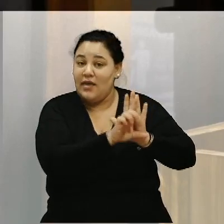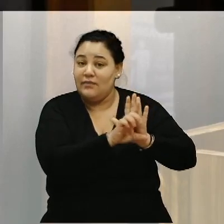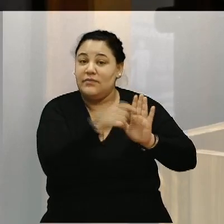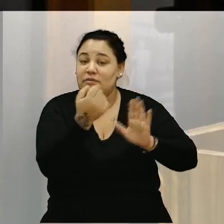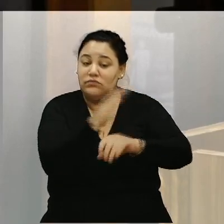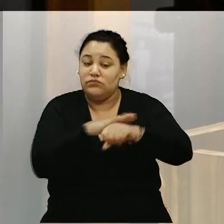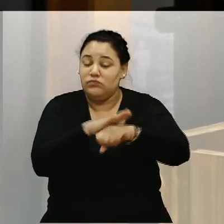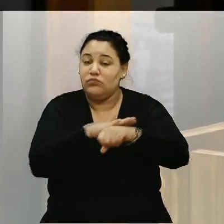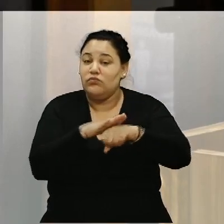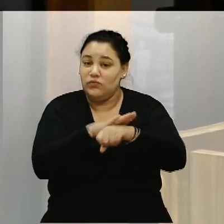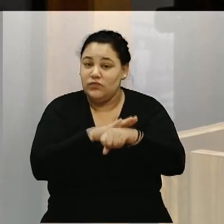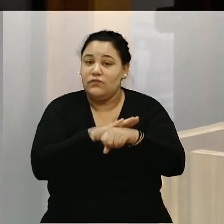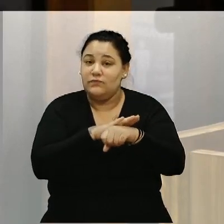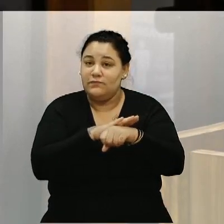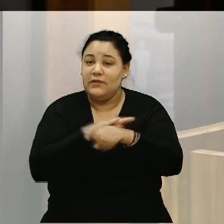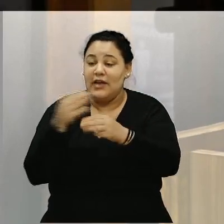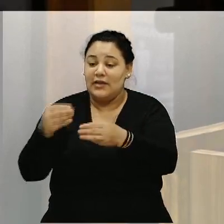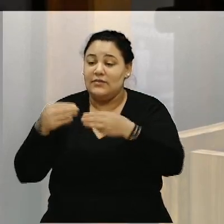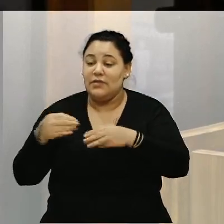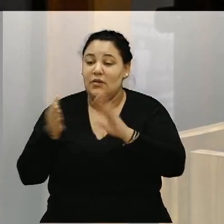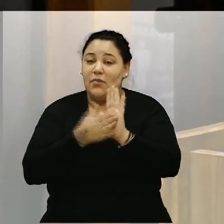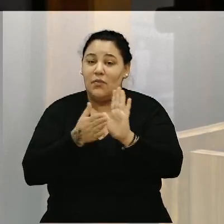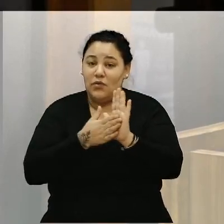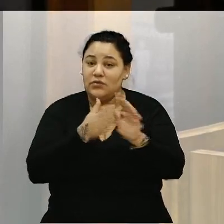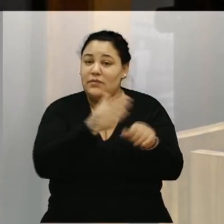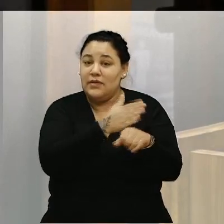propostas feriram a lei seria sustentável.